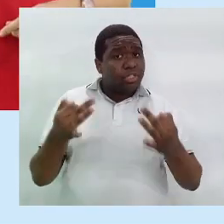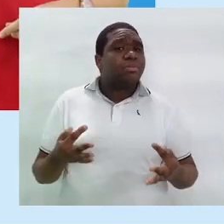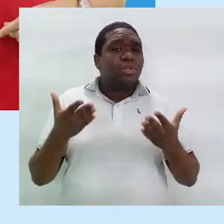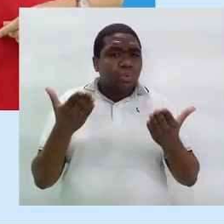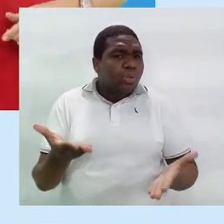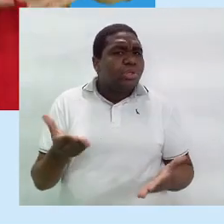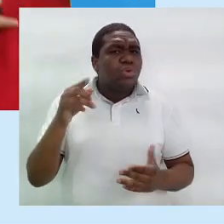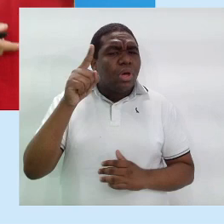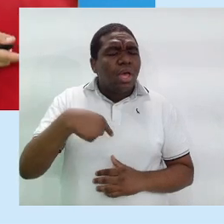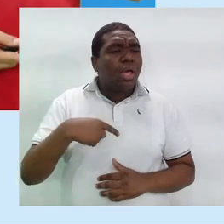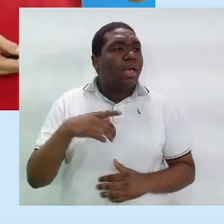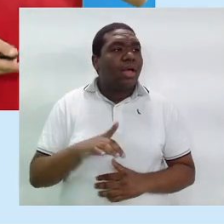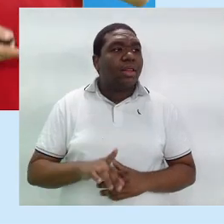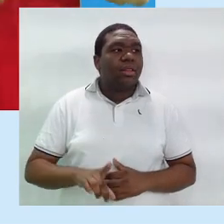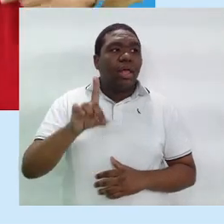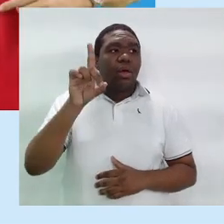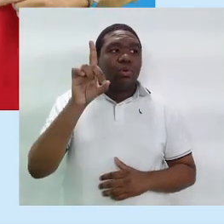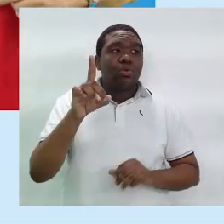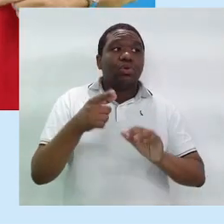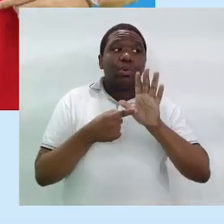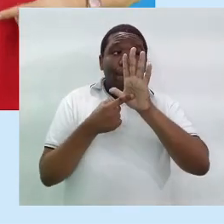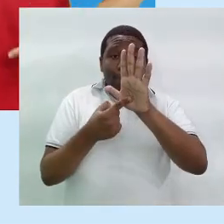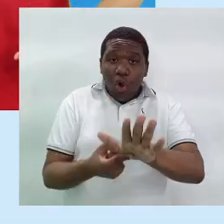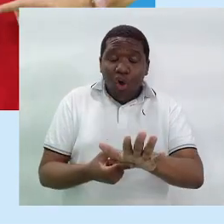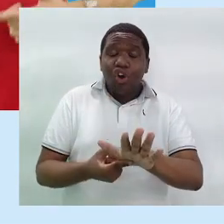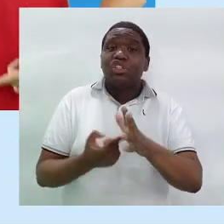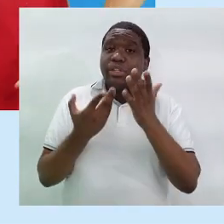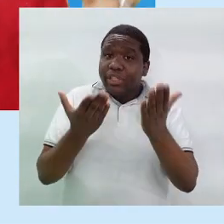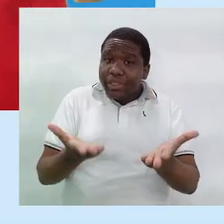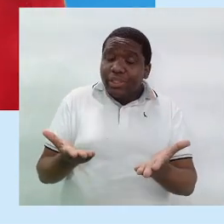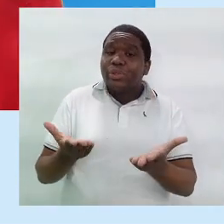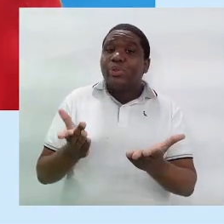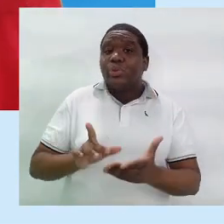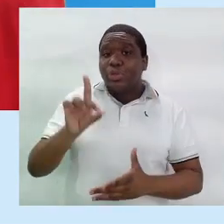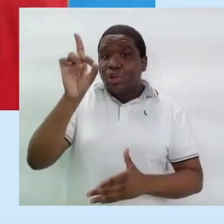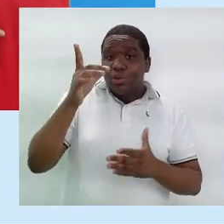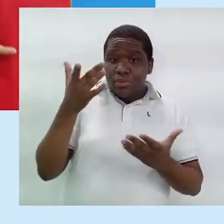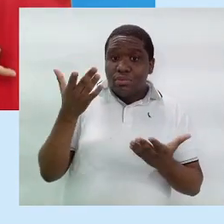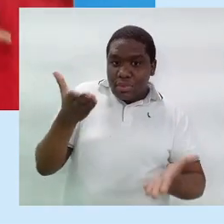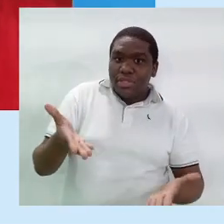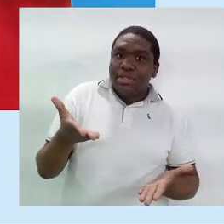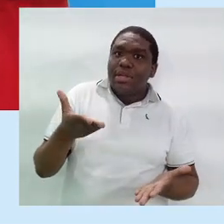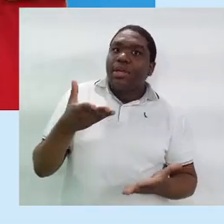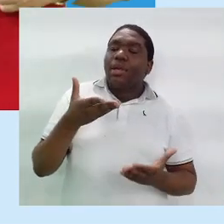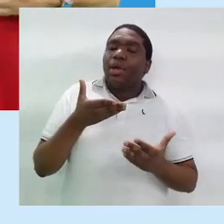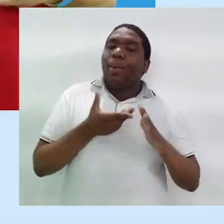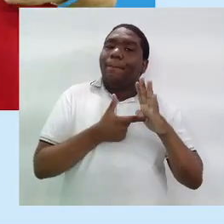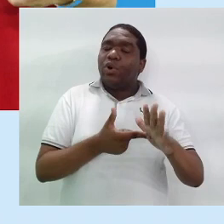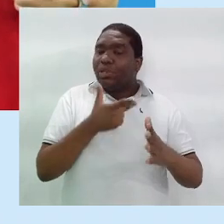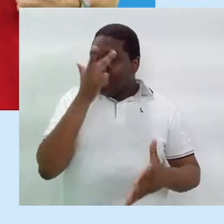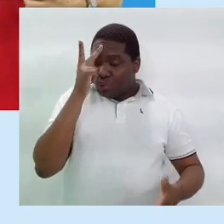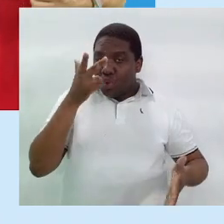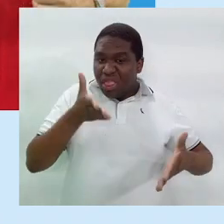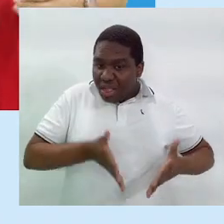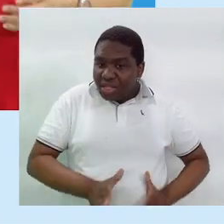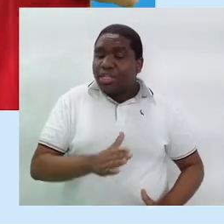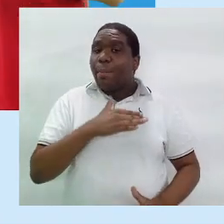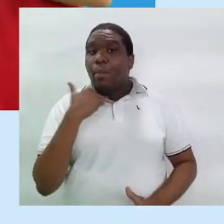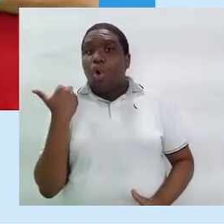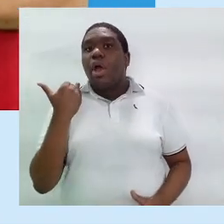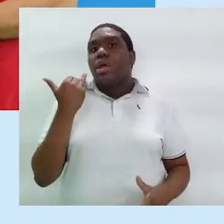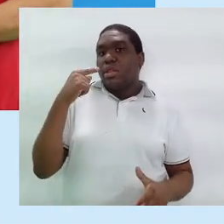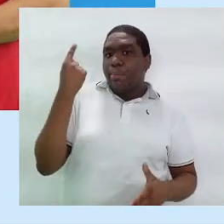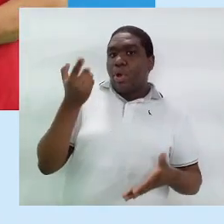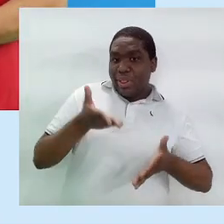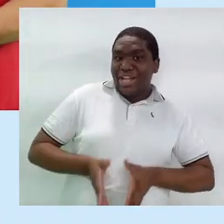esse Deus, ele mostra, ele revela justamente o quê? O nascer, o morrer e o renascer. E lembrar